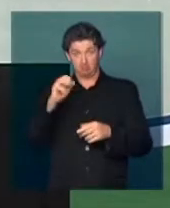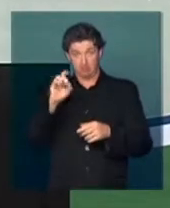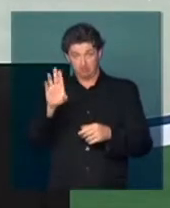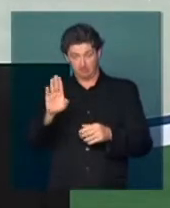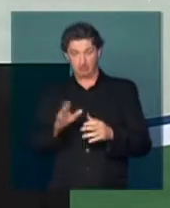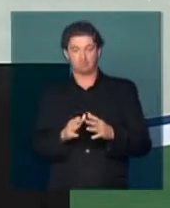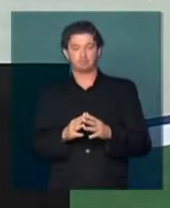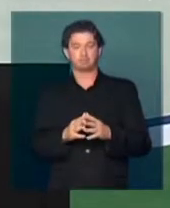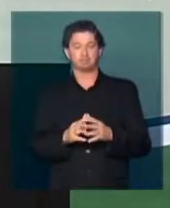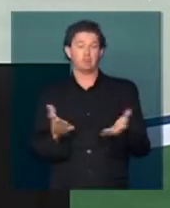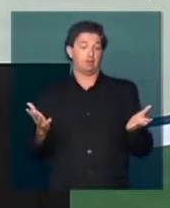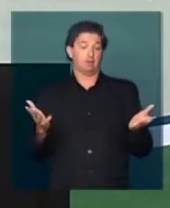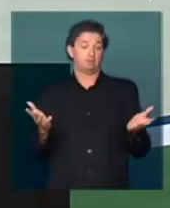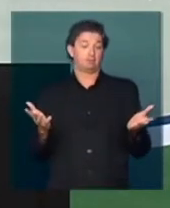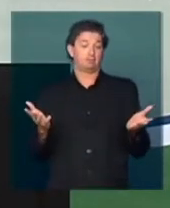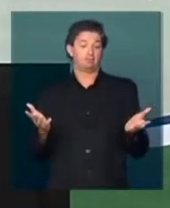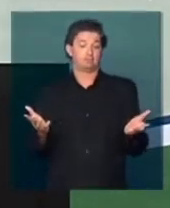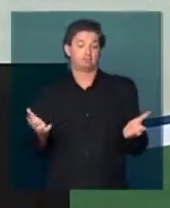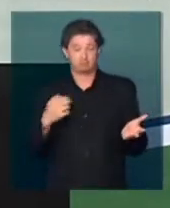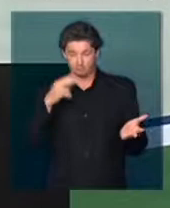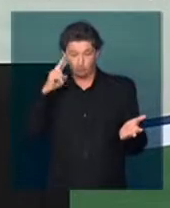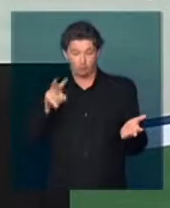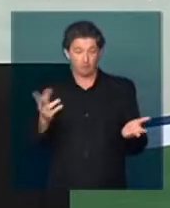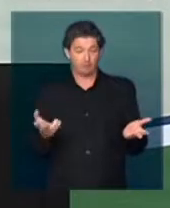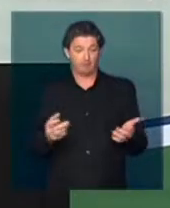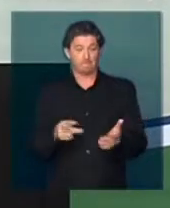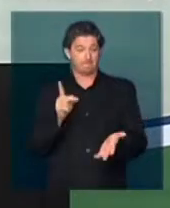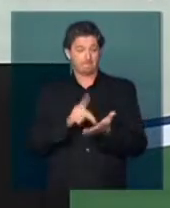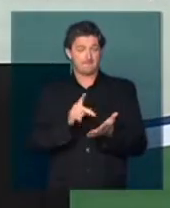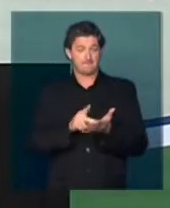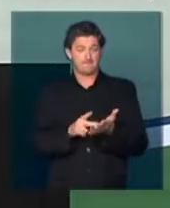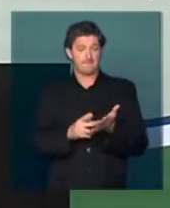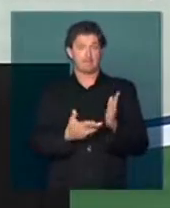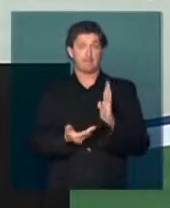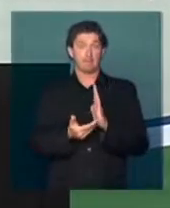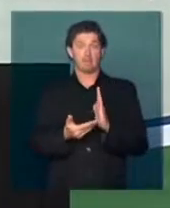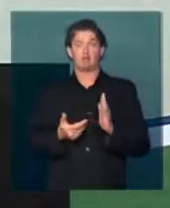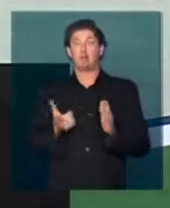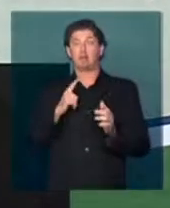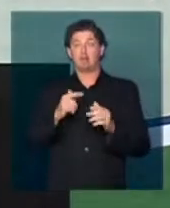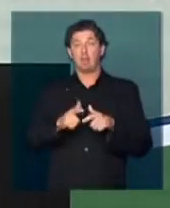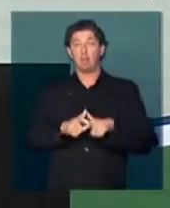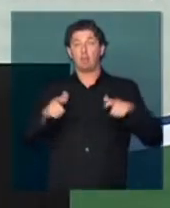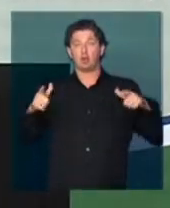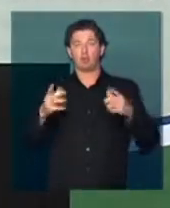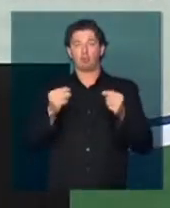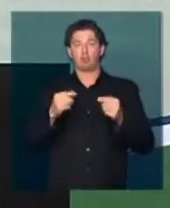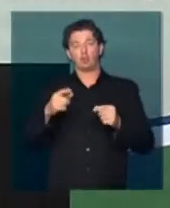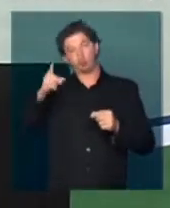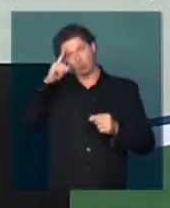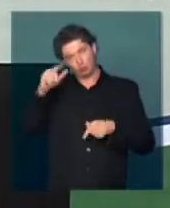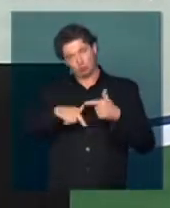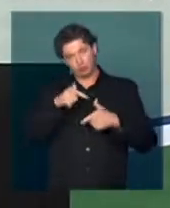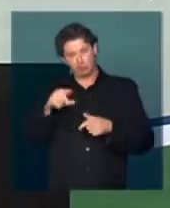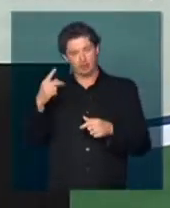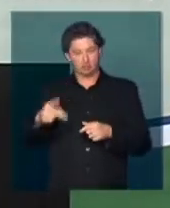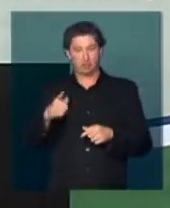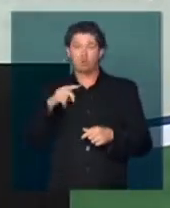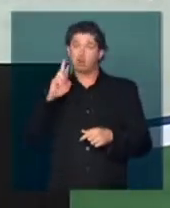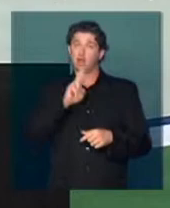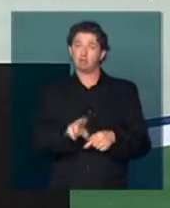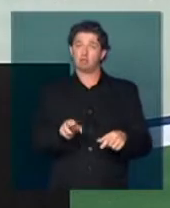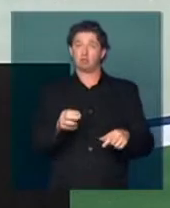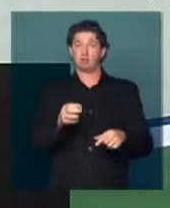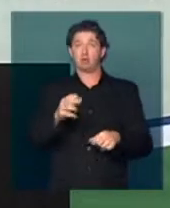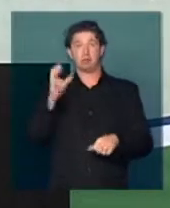PSDB, estou vendo que, de fato, a Casa tem ampliado a sua rotina de trabalho e tem dado uma resposta